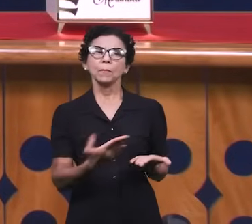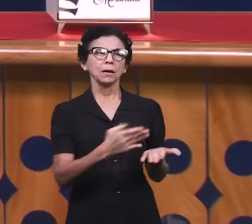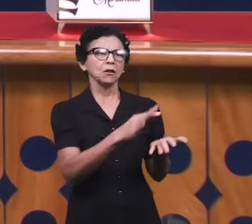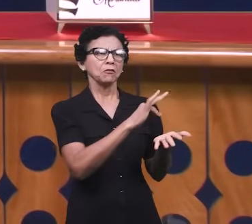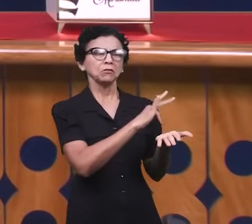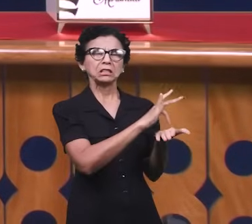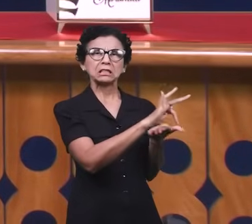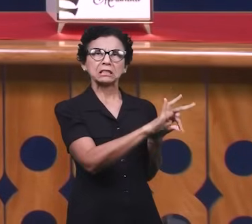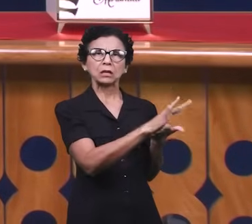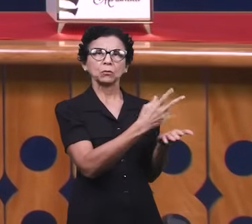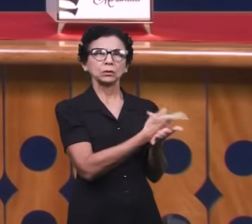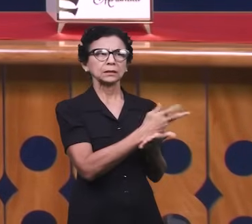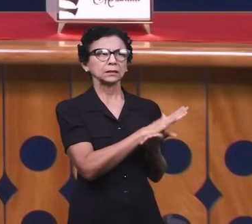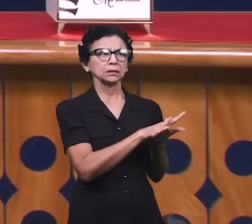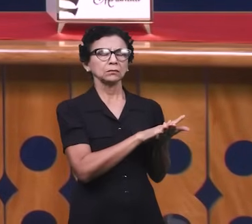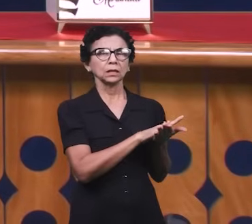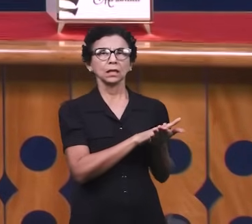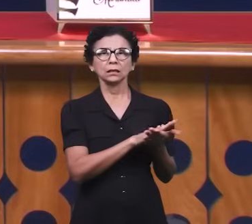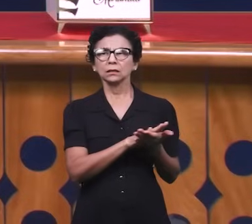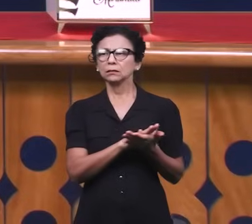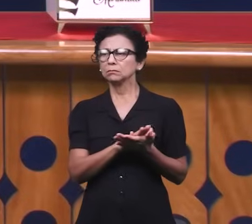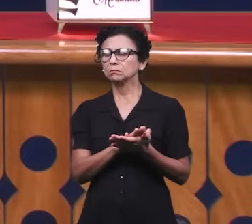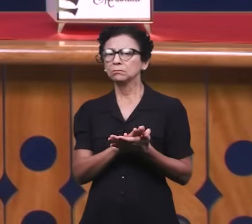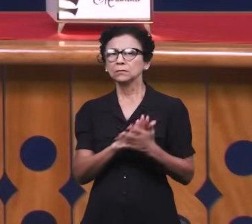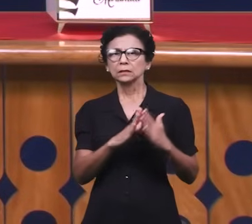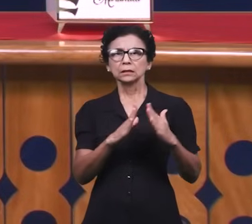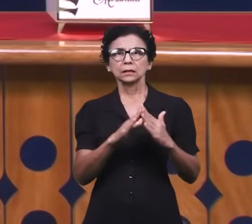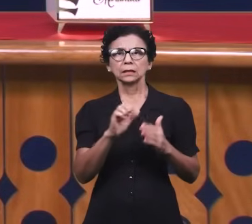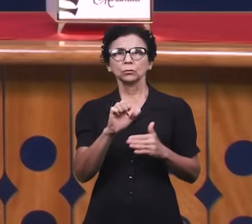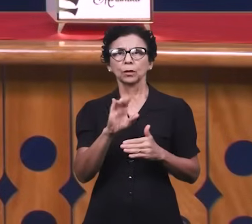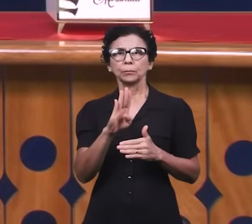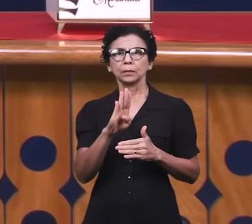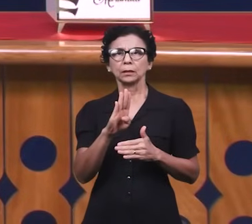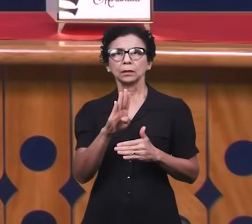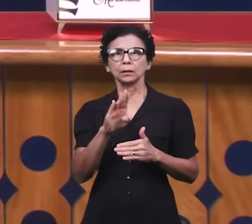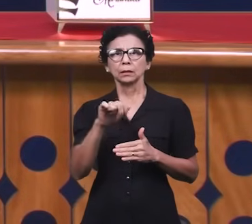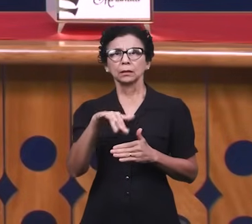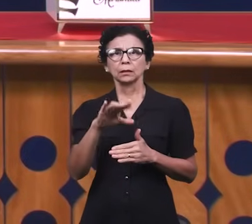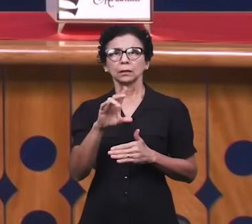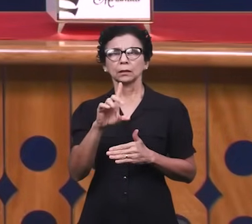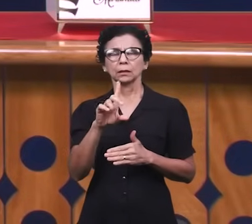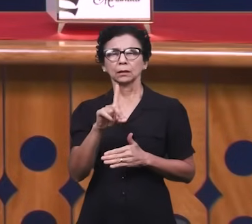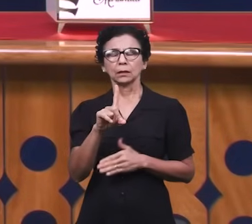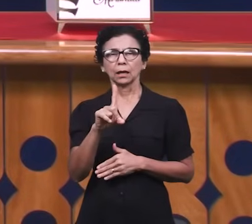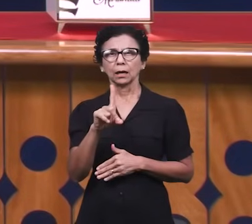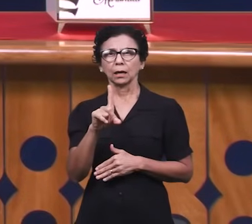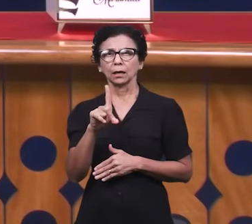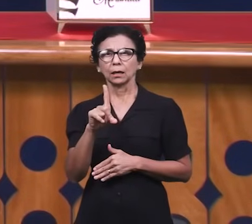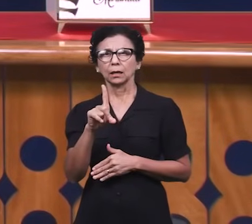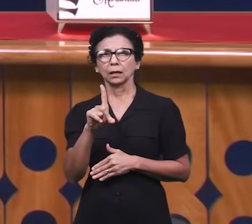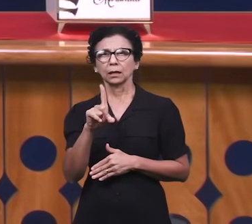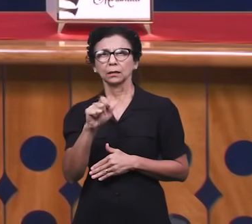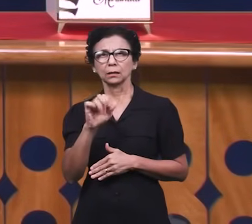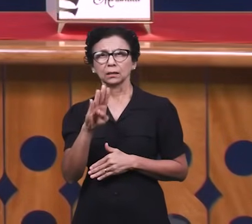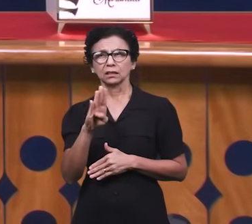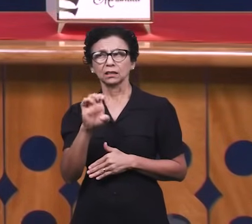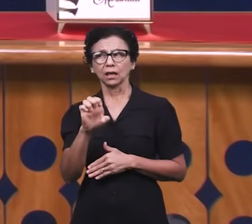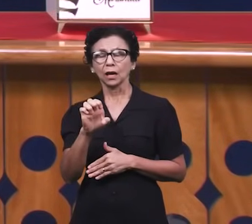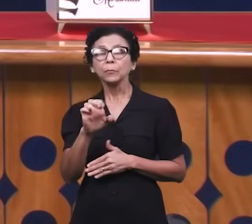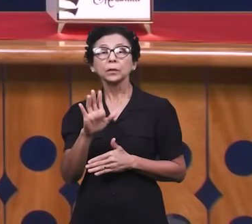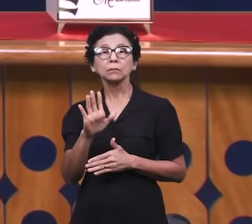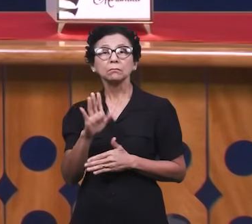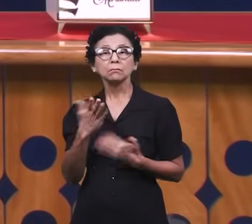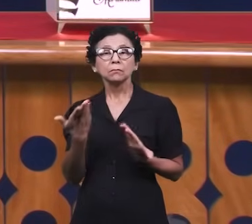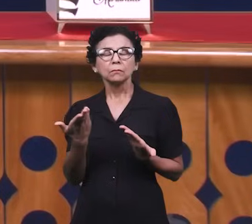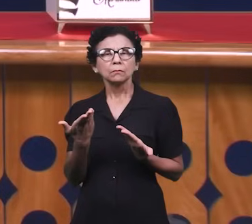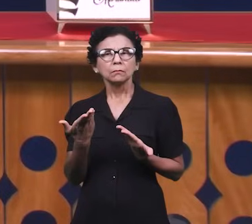nada aconteceu, porque eles não estavam vivendo com Deus vivo. Mas quando Davi manda trazer a arca, ali estava o Deus